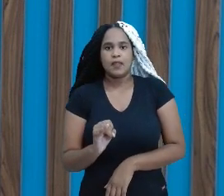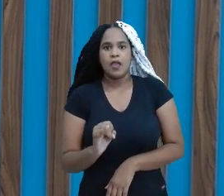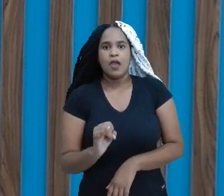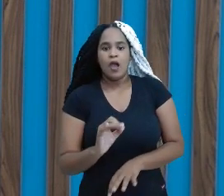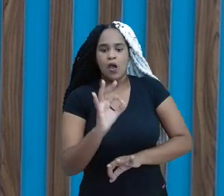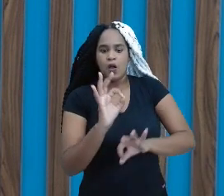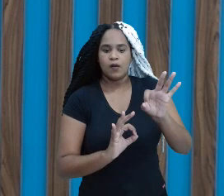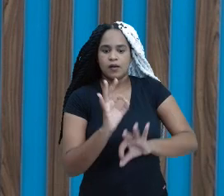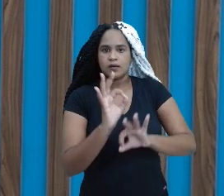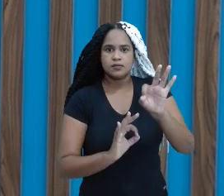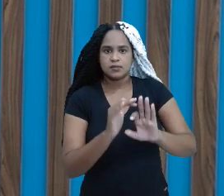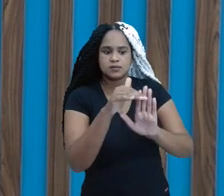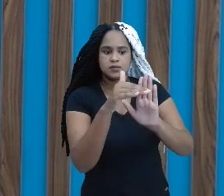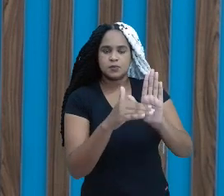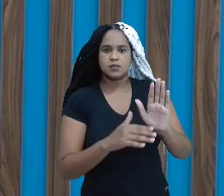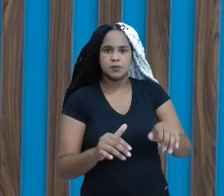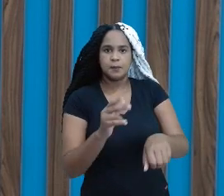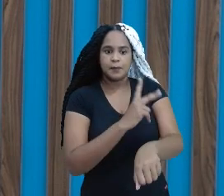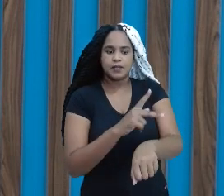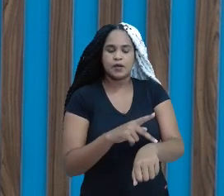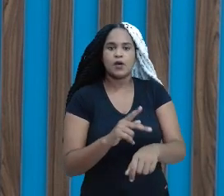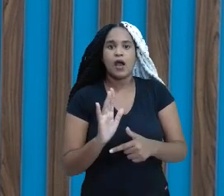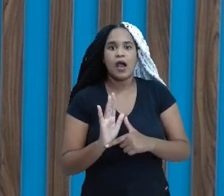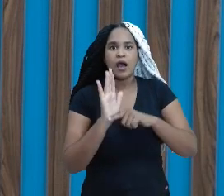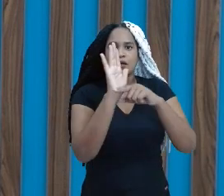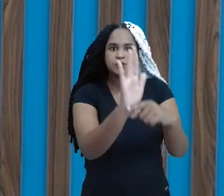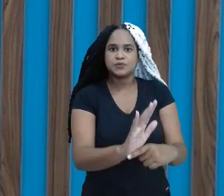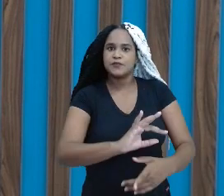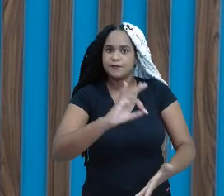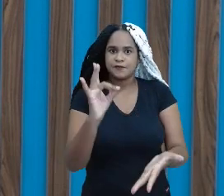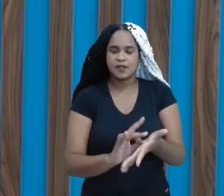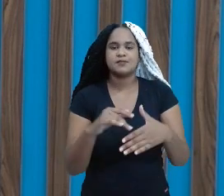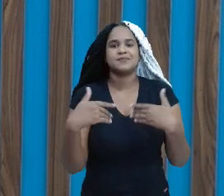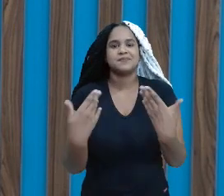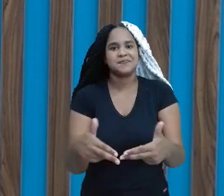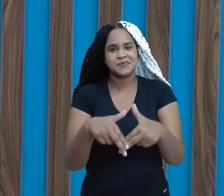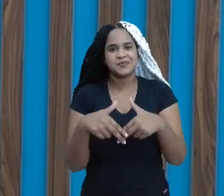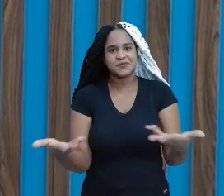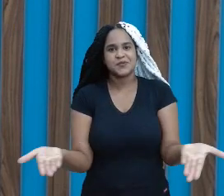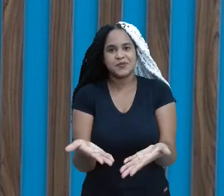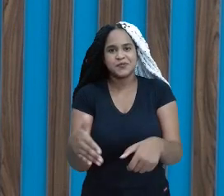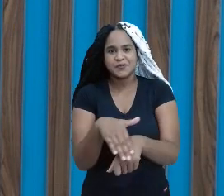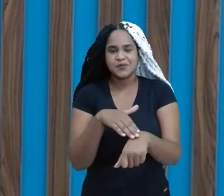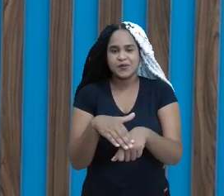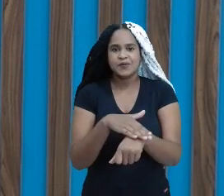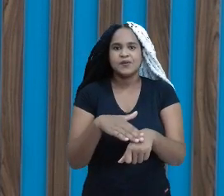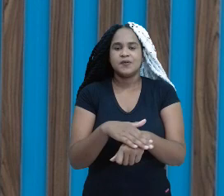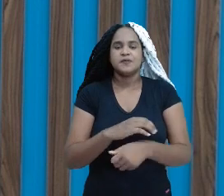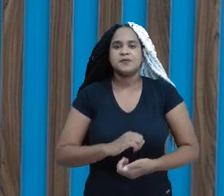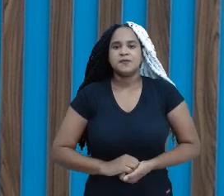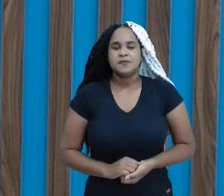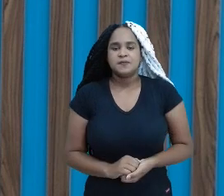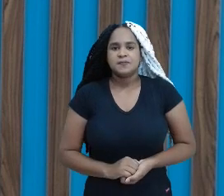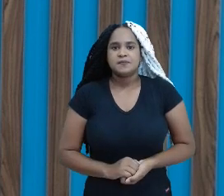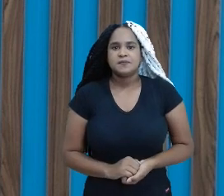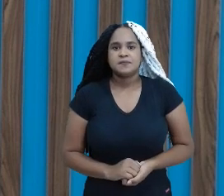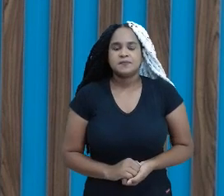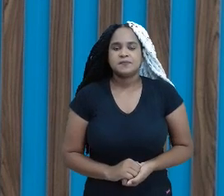estruturado para ele está sendo significativo. Então, é sobre isso que a gente vai conversar hoje.